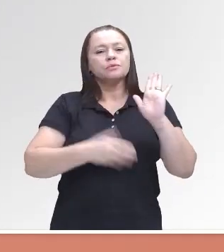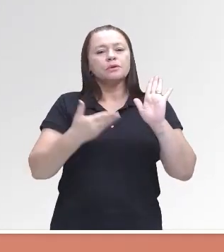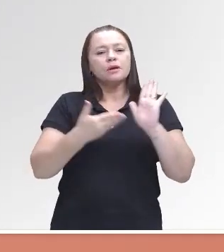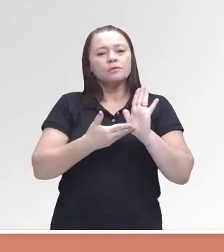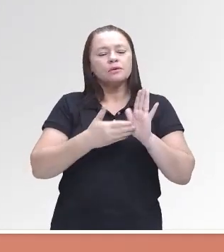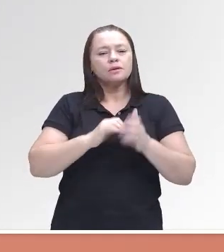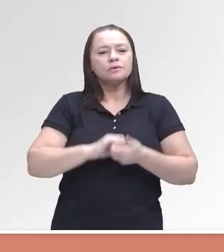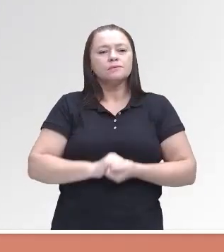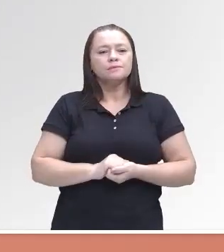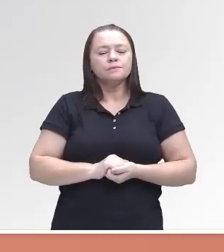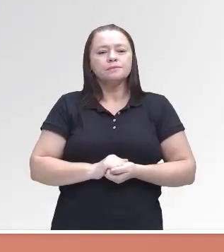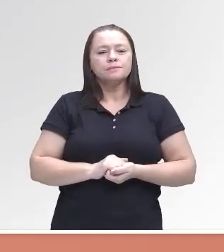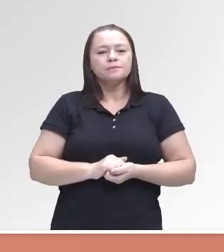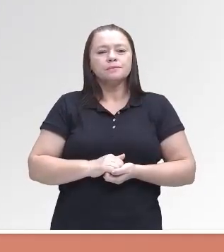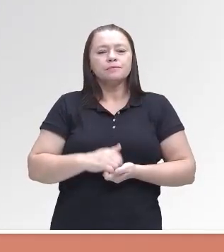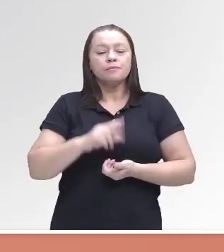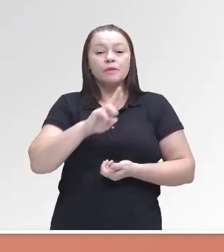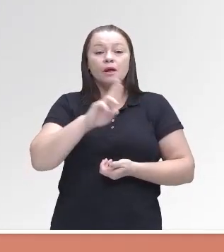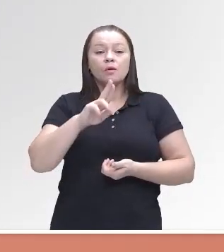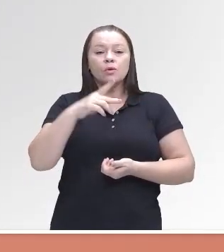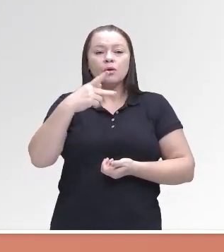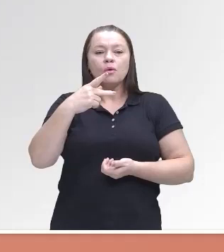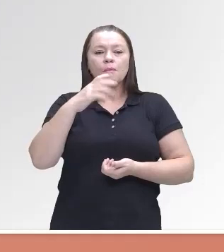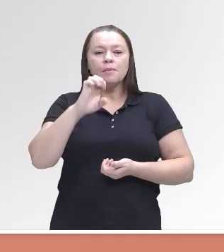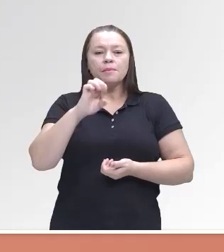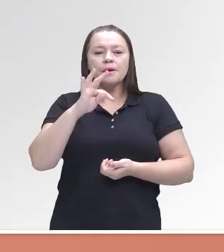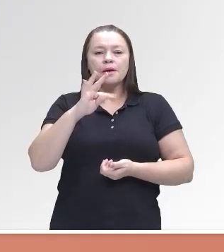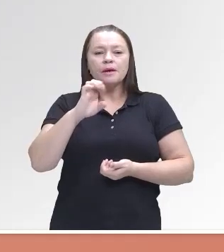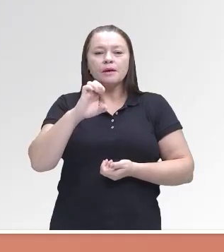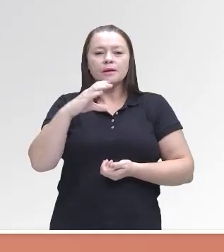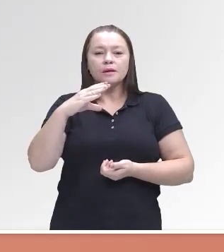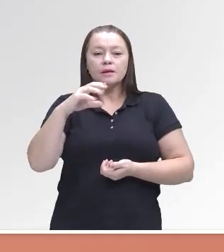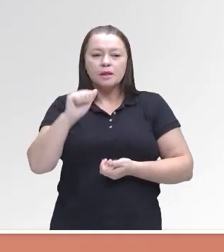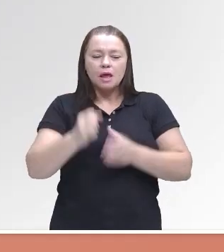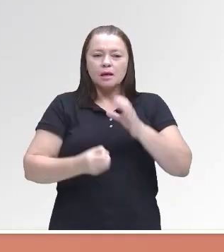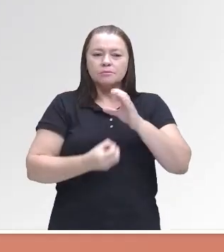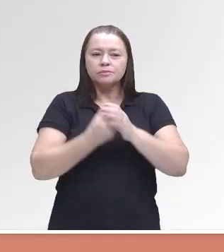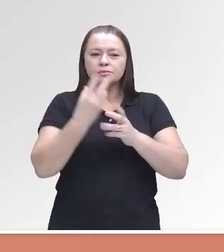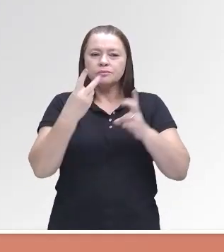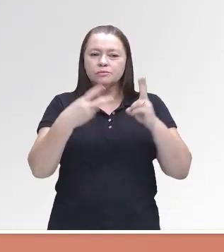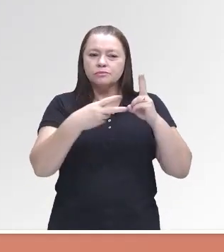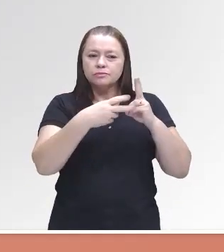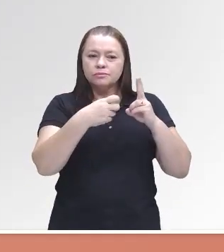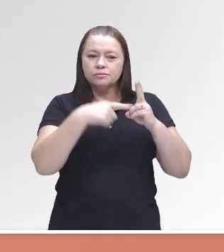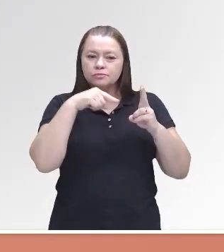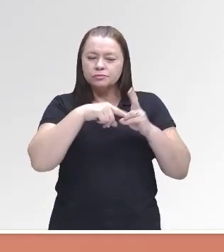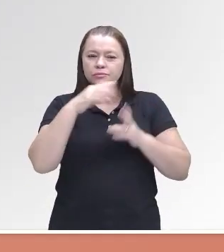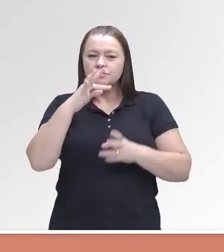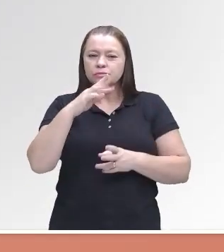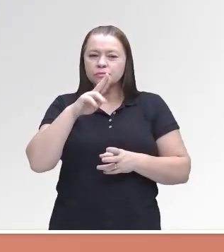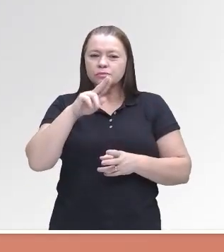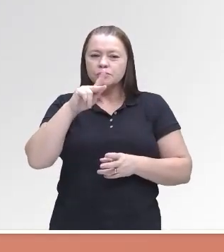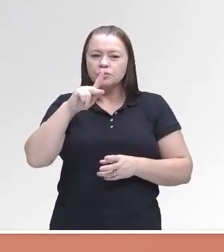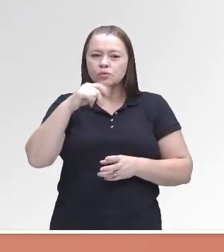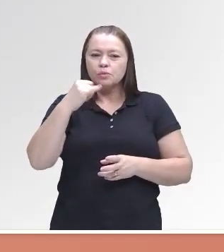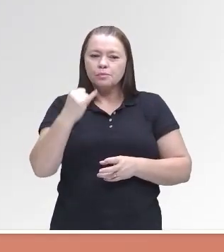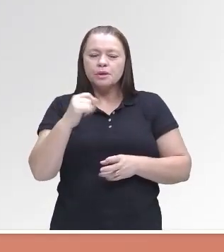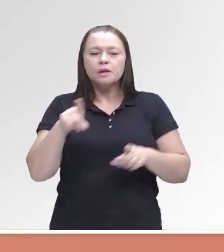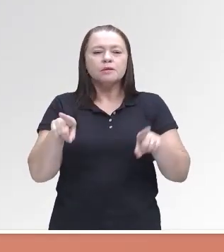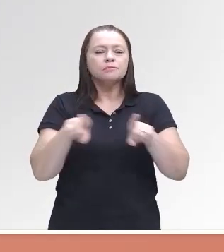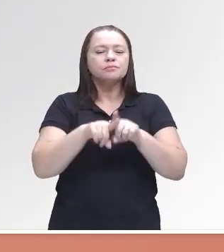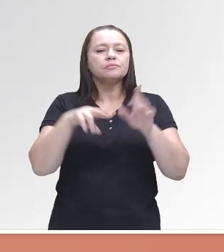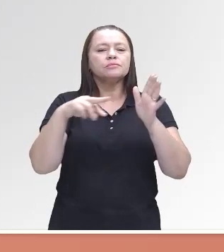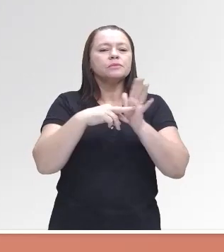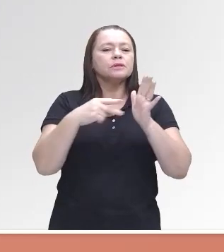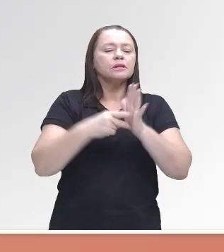vez? O nome peteca, de origem tupi, e que significa tapear, golpear com